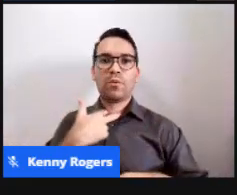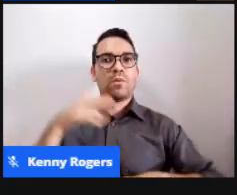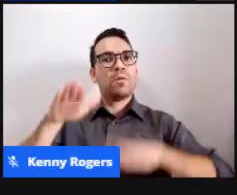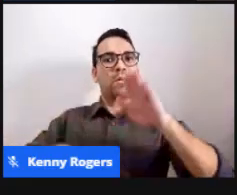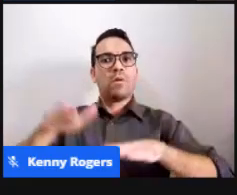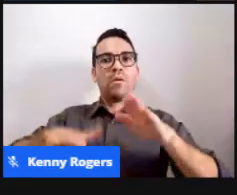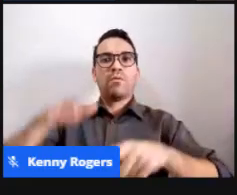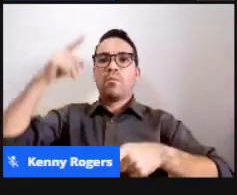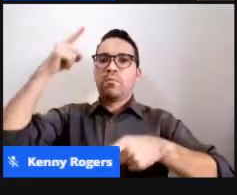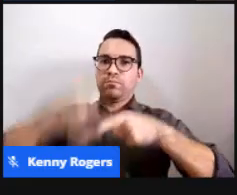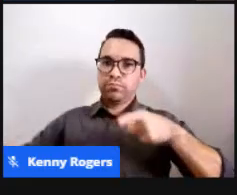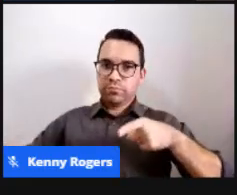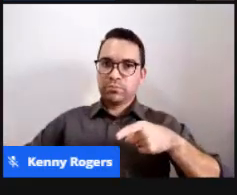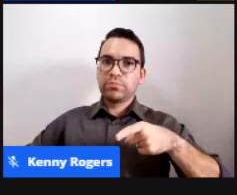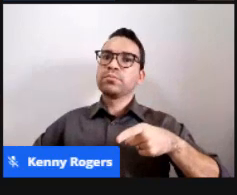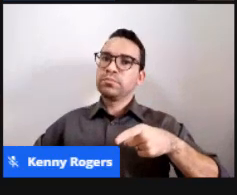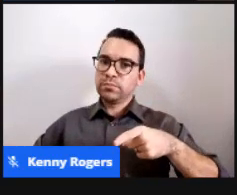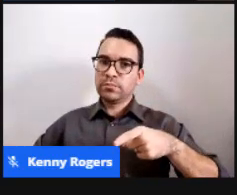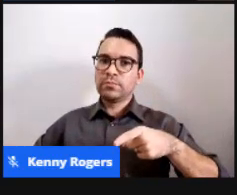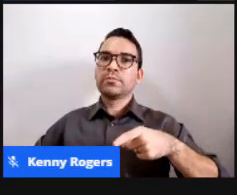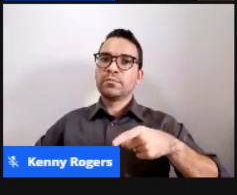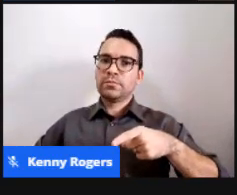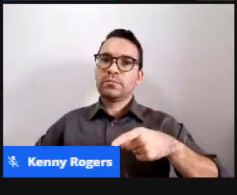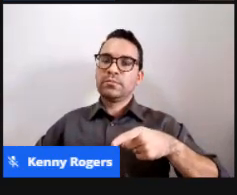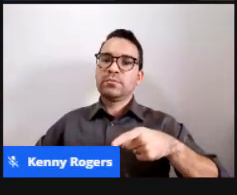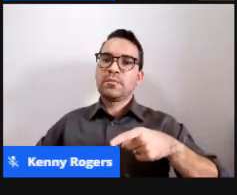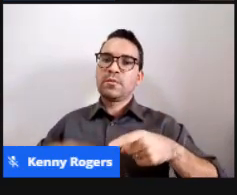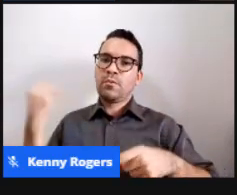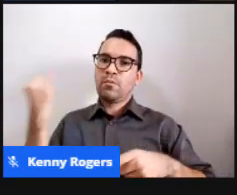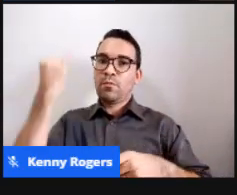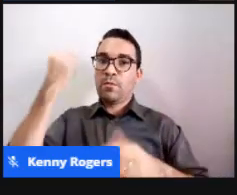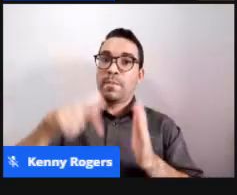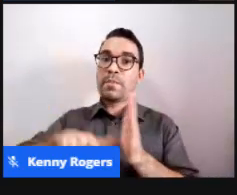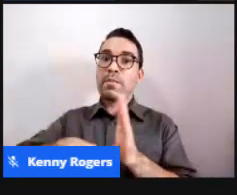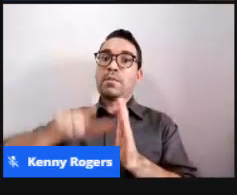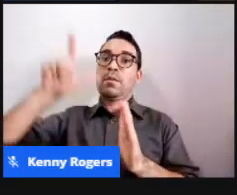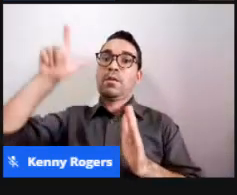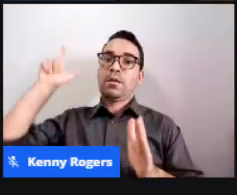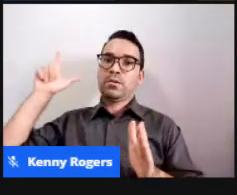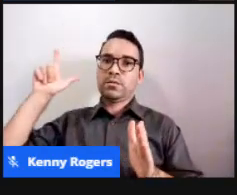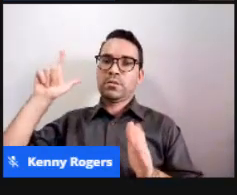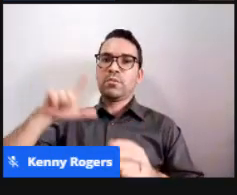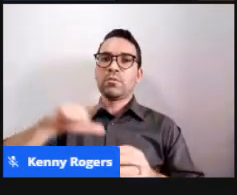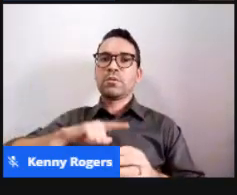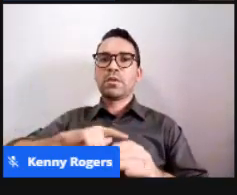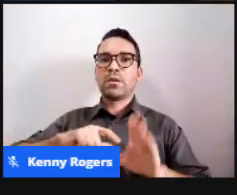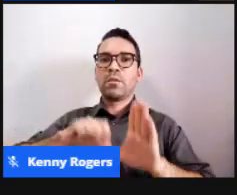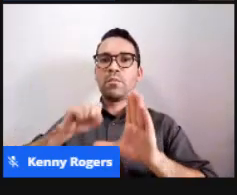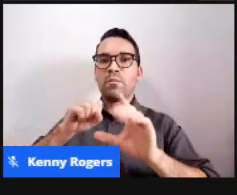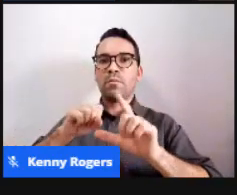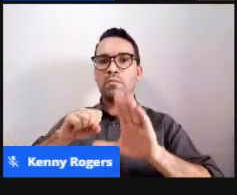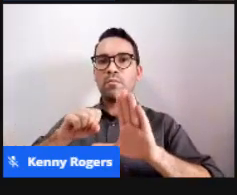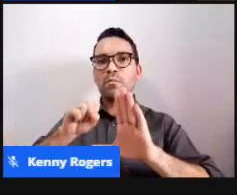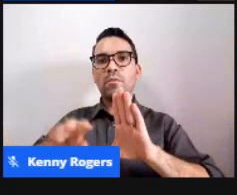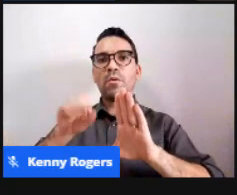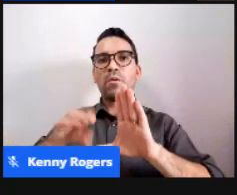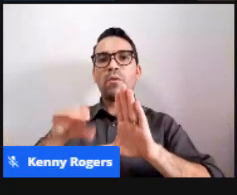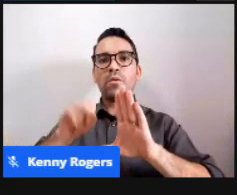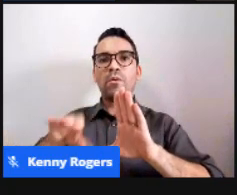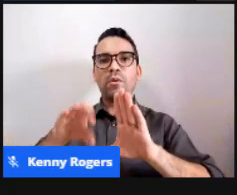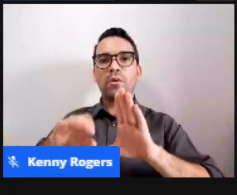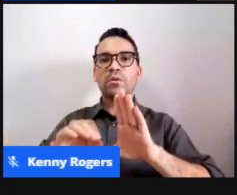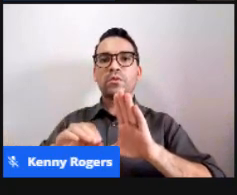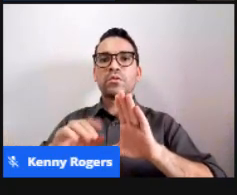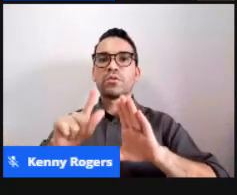tem que descobrir sobre isso também, né? Difícil. Mas lá no blog da geografia, né? Que é o